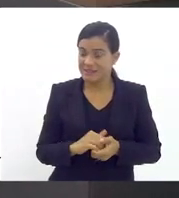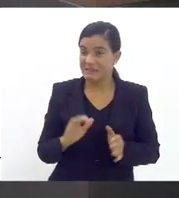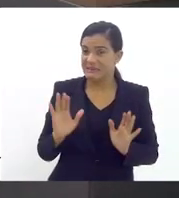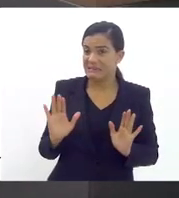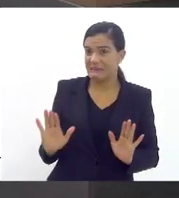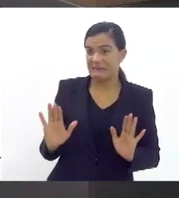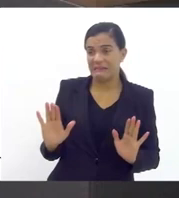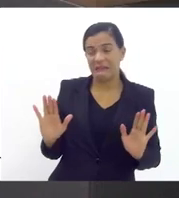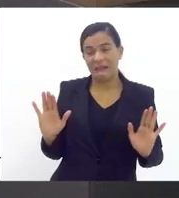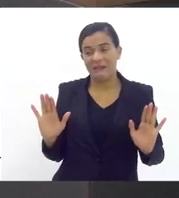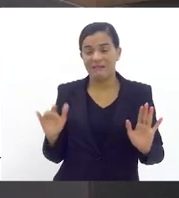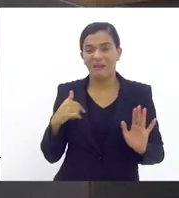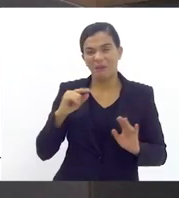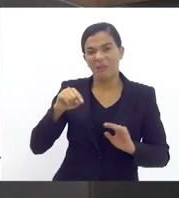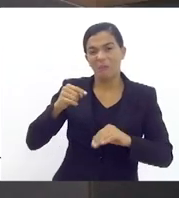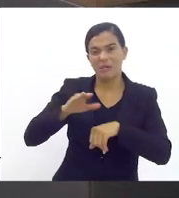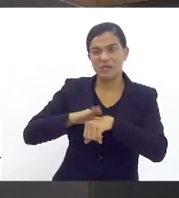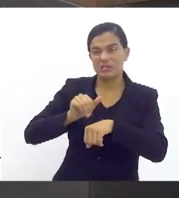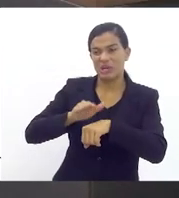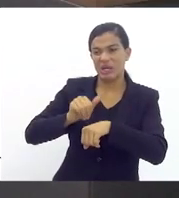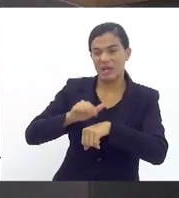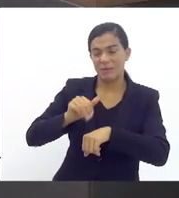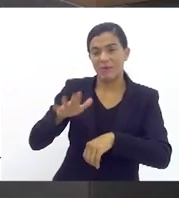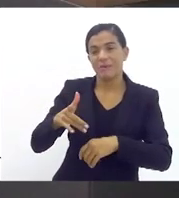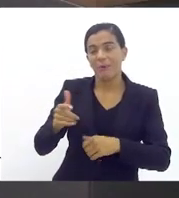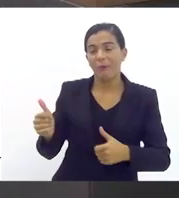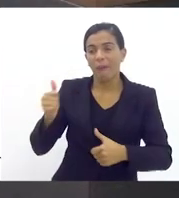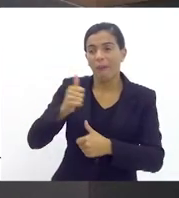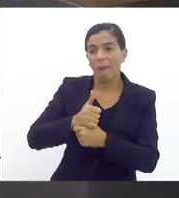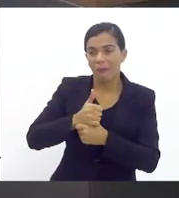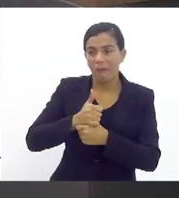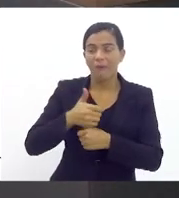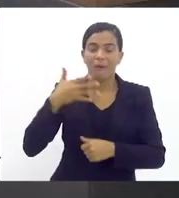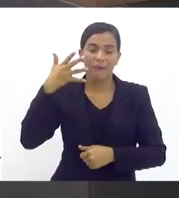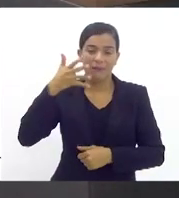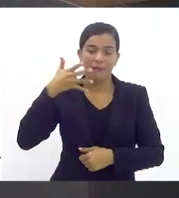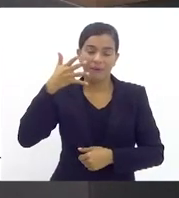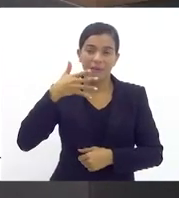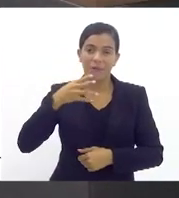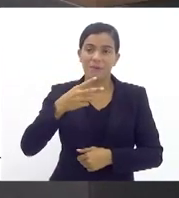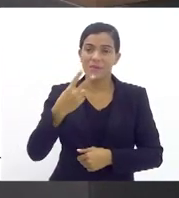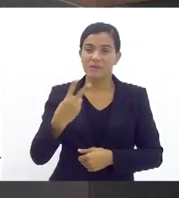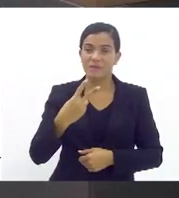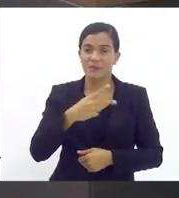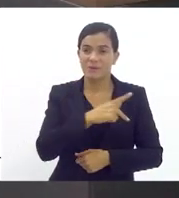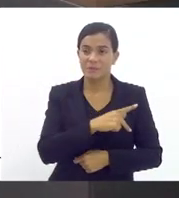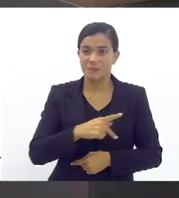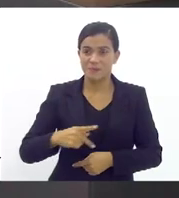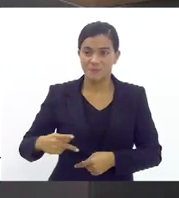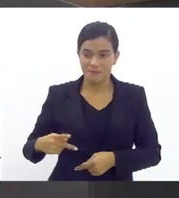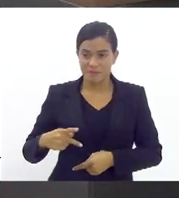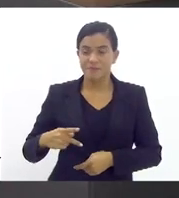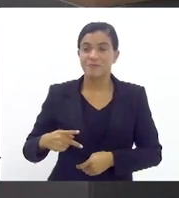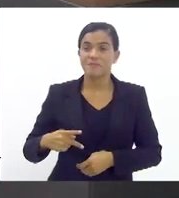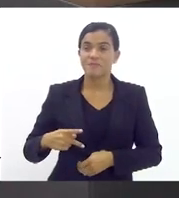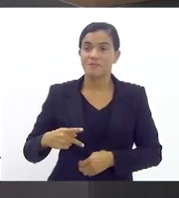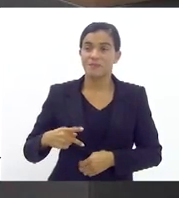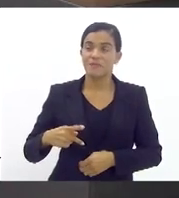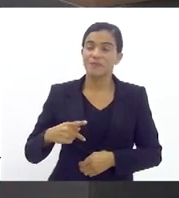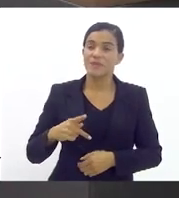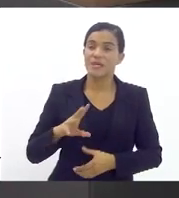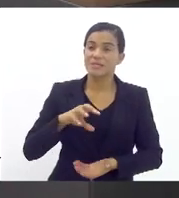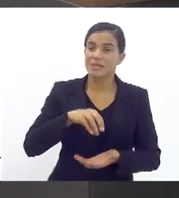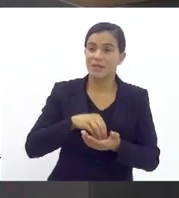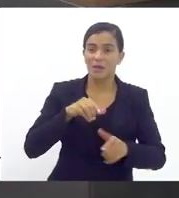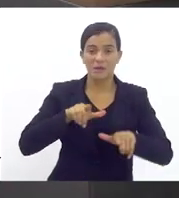Então, depois a gente vai chamar o Ricardo. Então, eu passo a palavra para a vice-presidenta da Central das